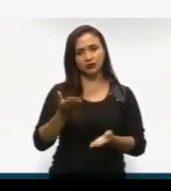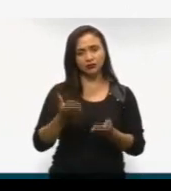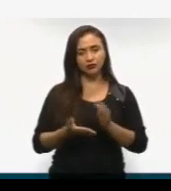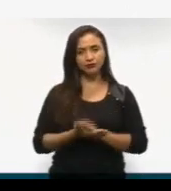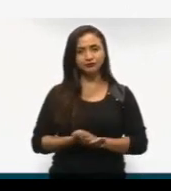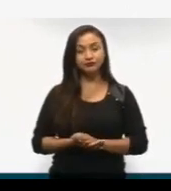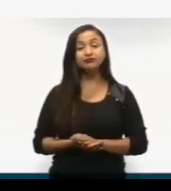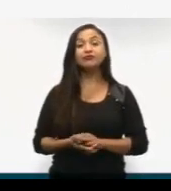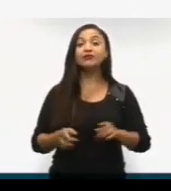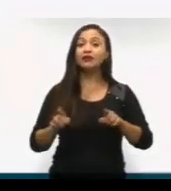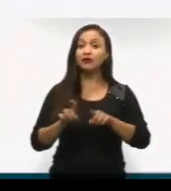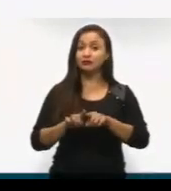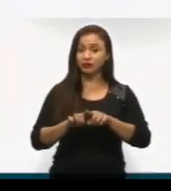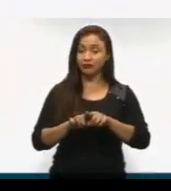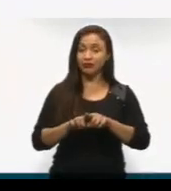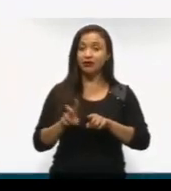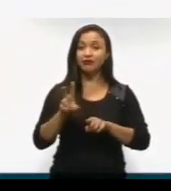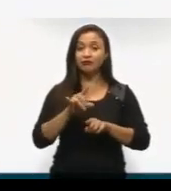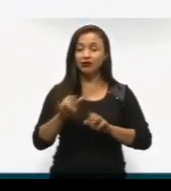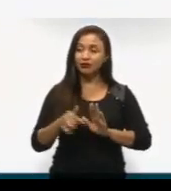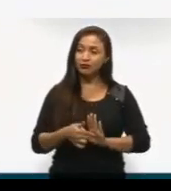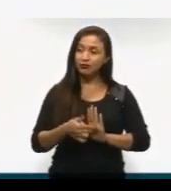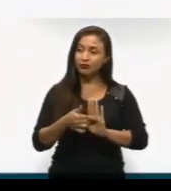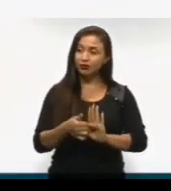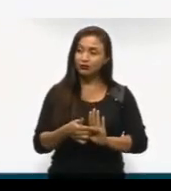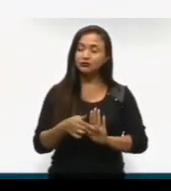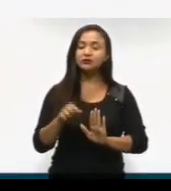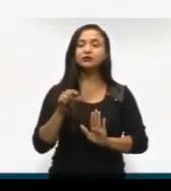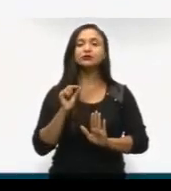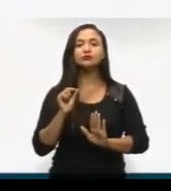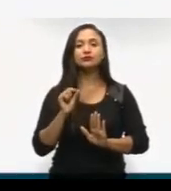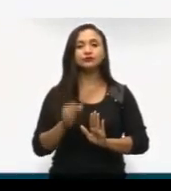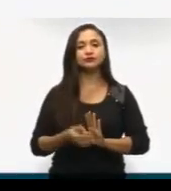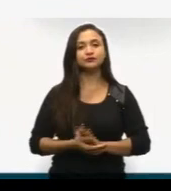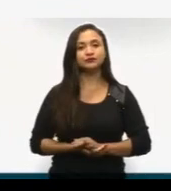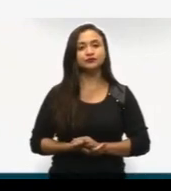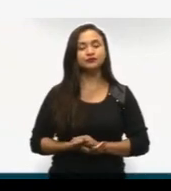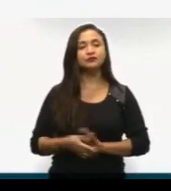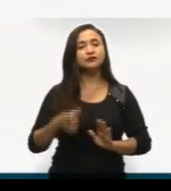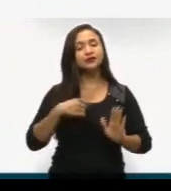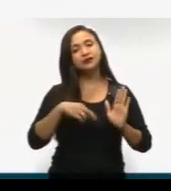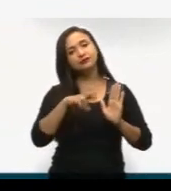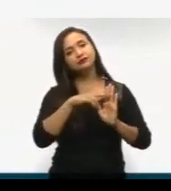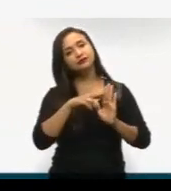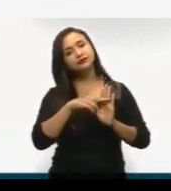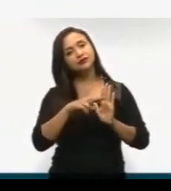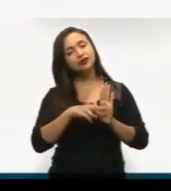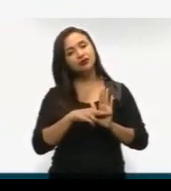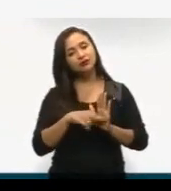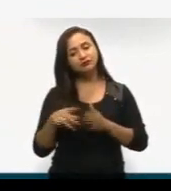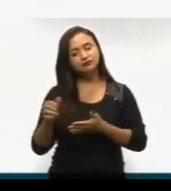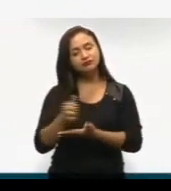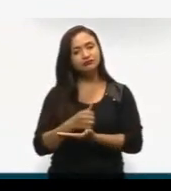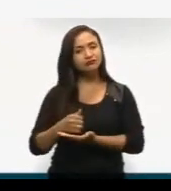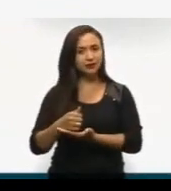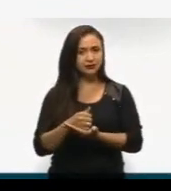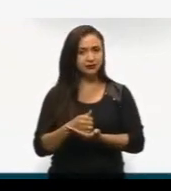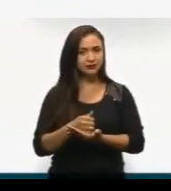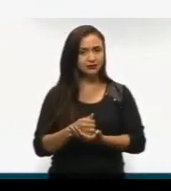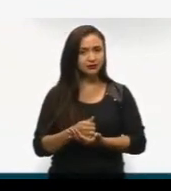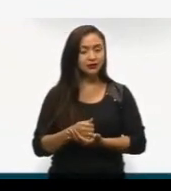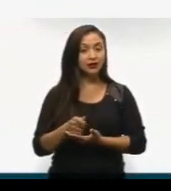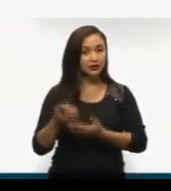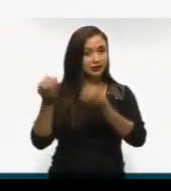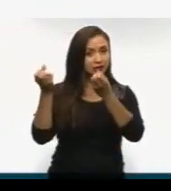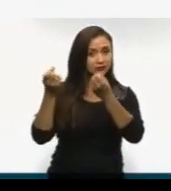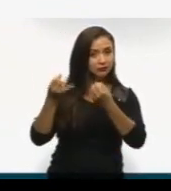ele ainda te dá, a TCPO ainda te dá as normas de onde ela se baseou. E ela ainda